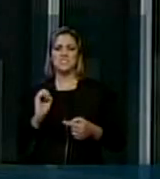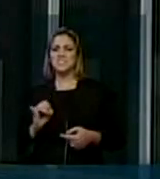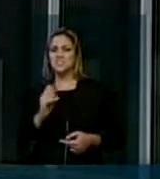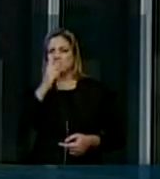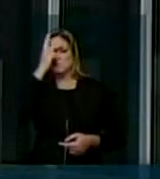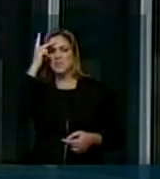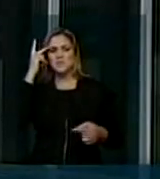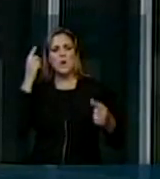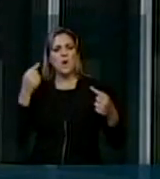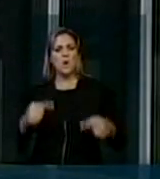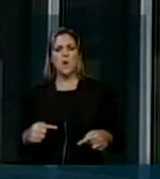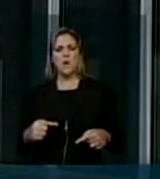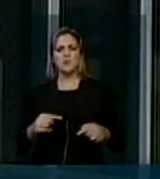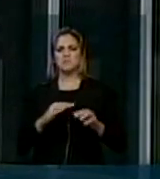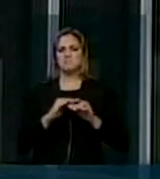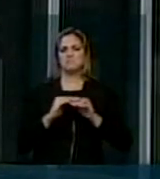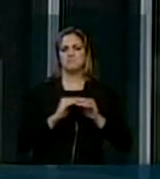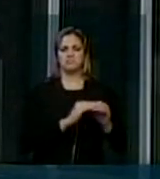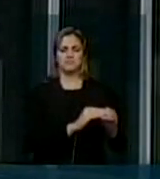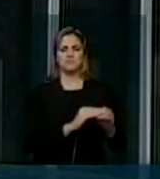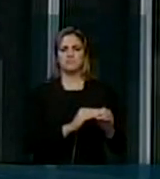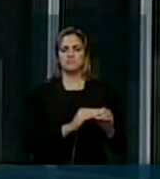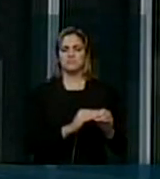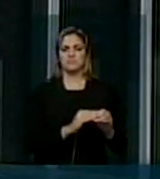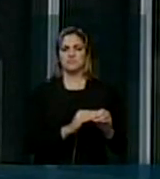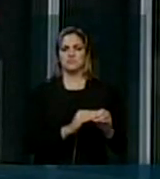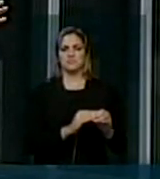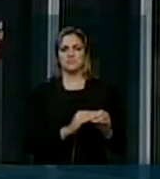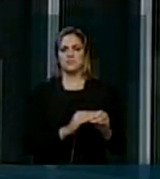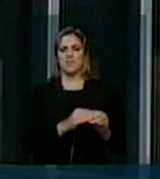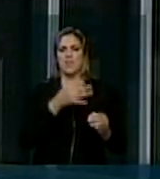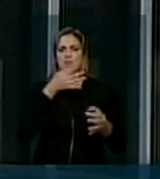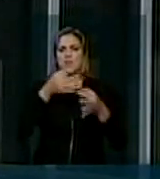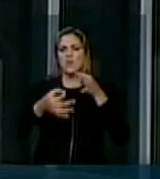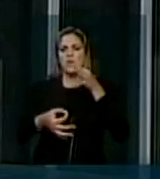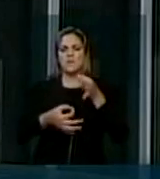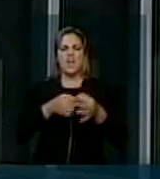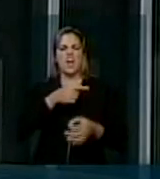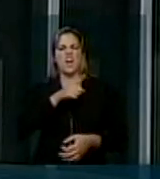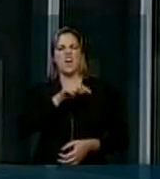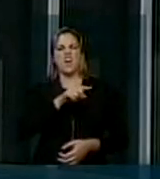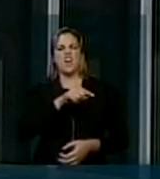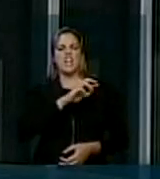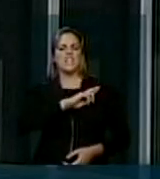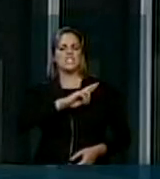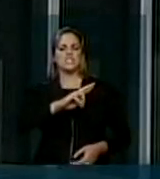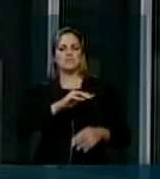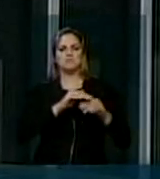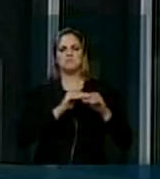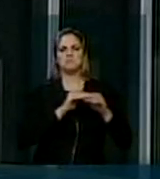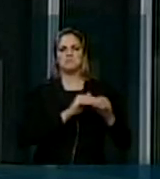entendimentos, à condição de argumentos religiosos.